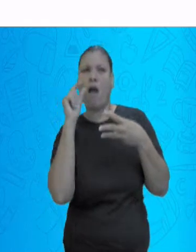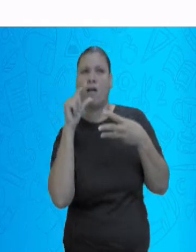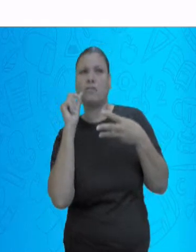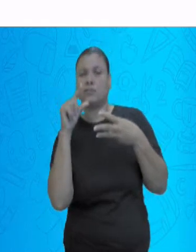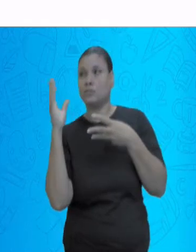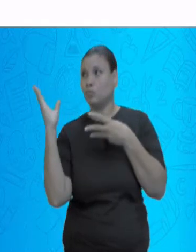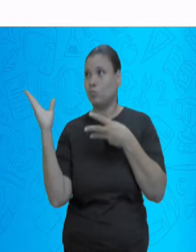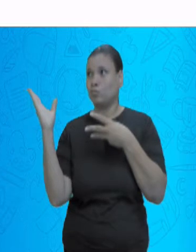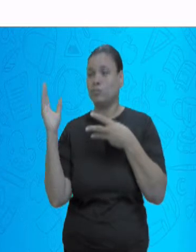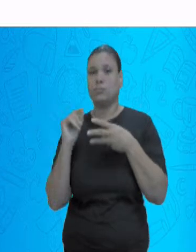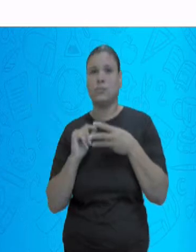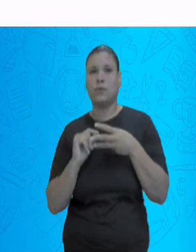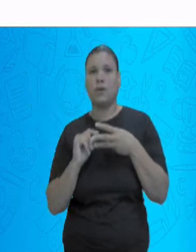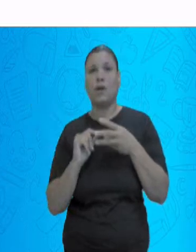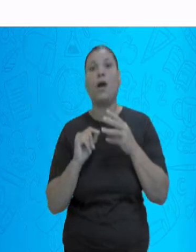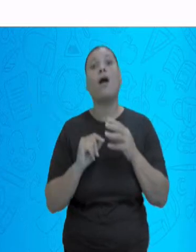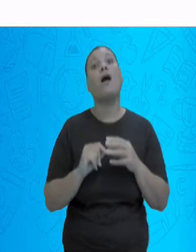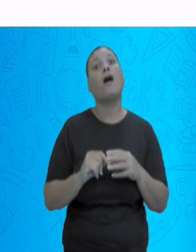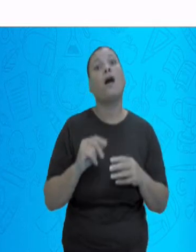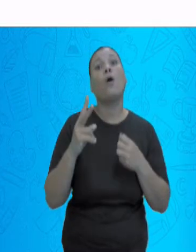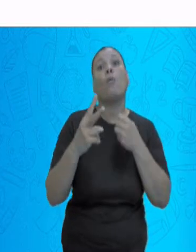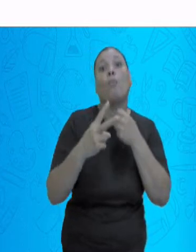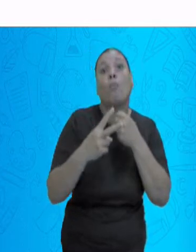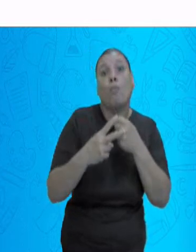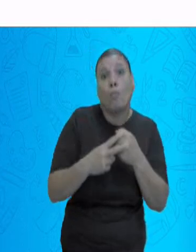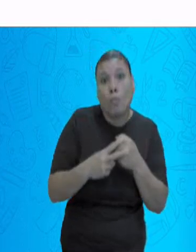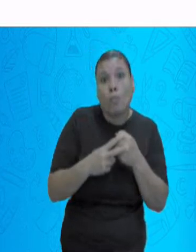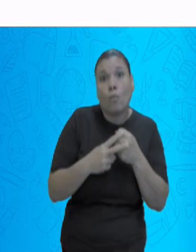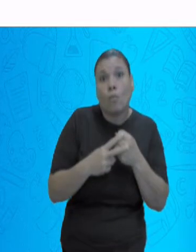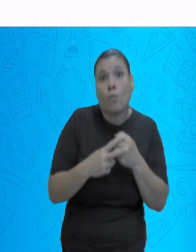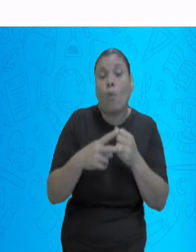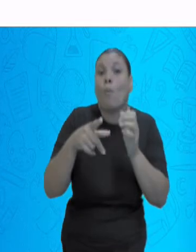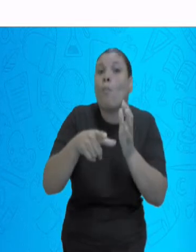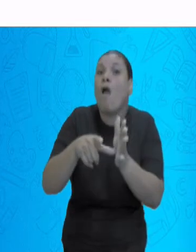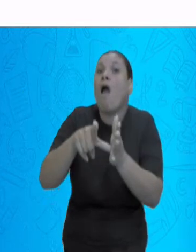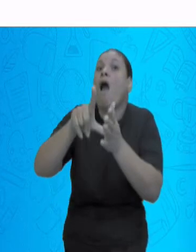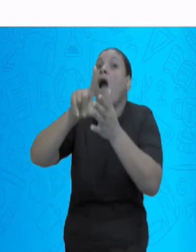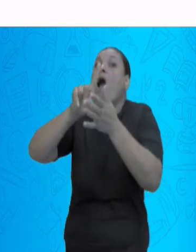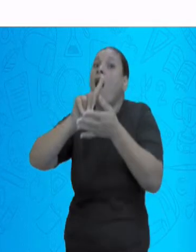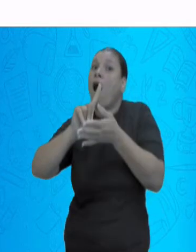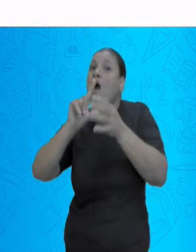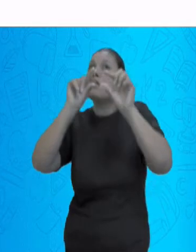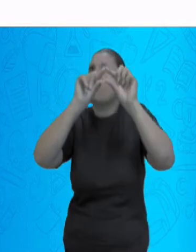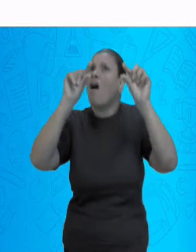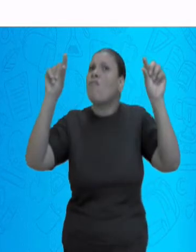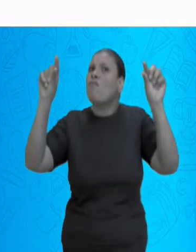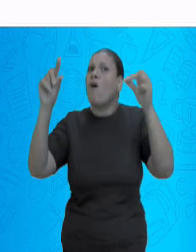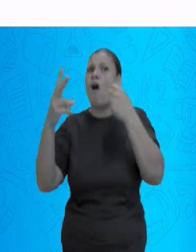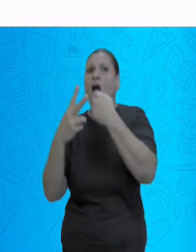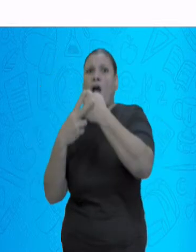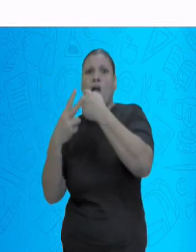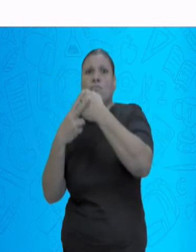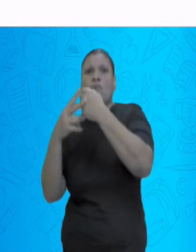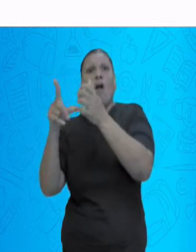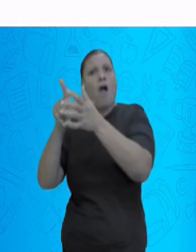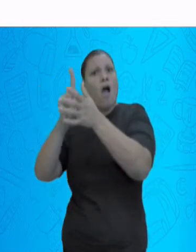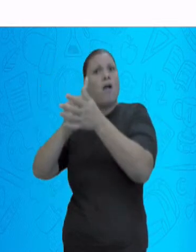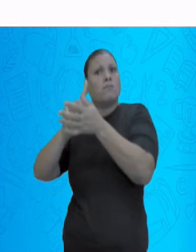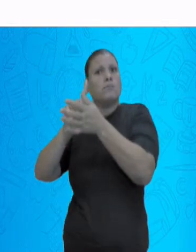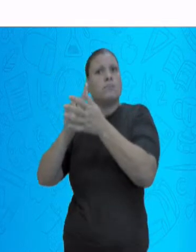mim, pois eu não me incomodo. Qual é o seu problema? Água no